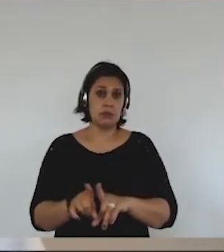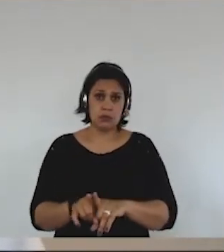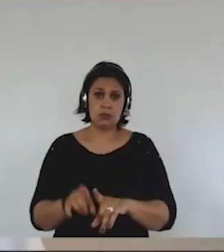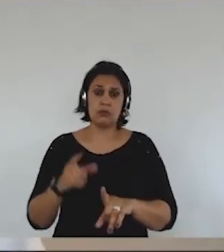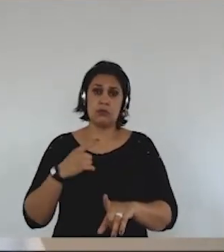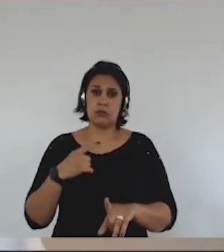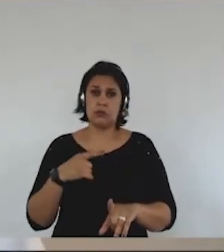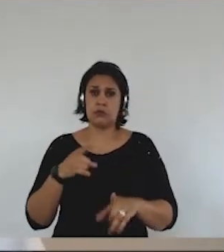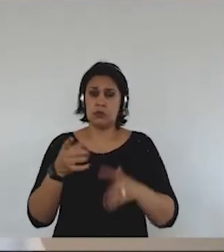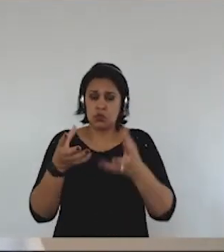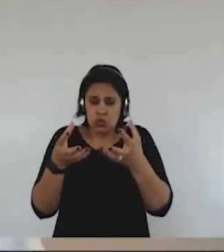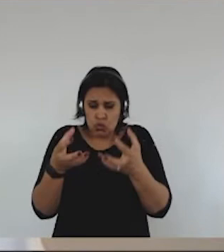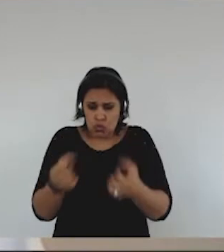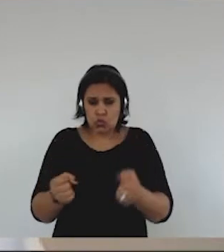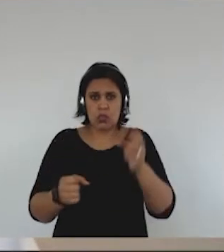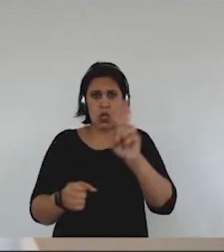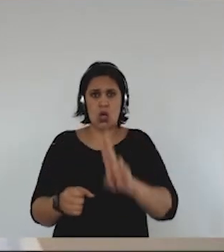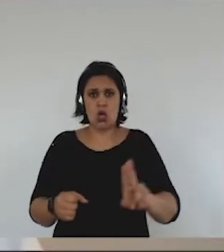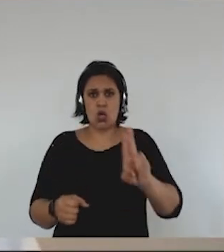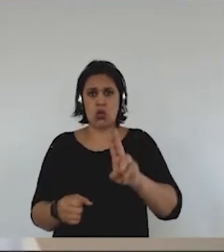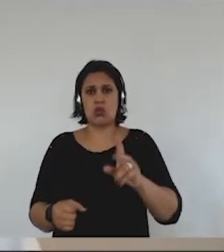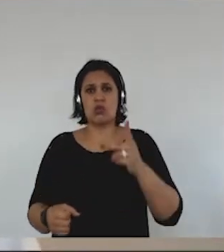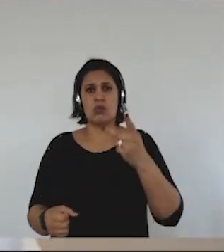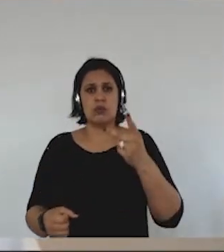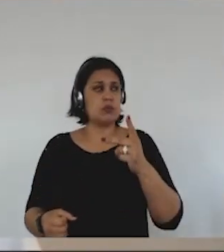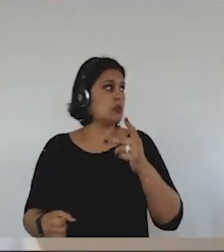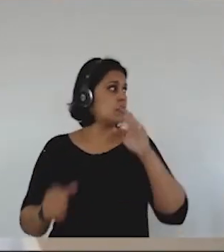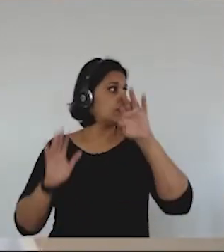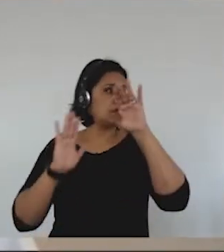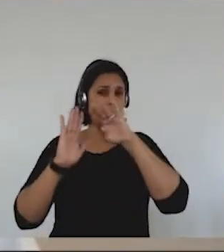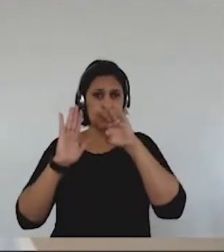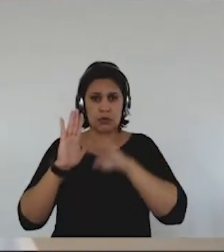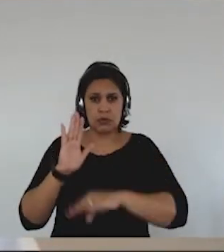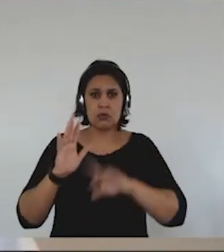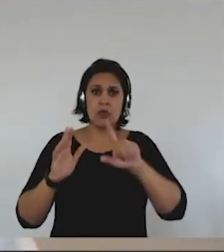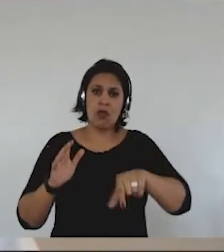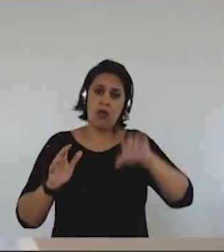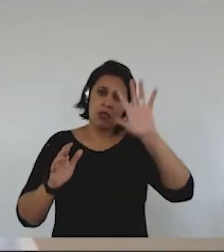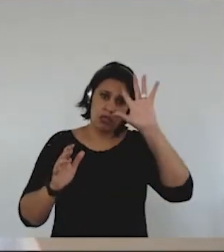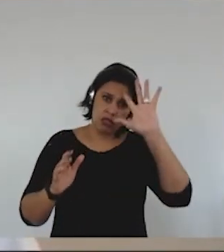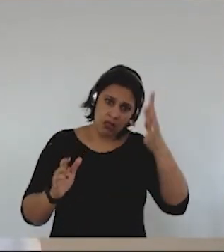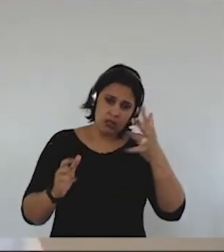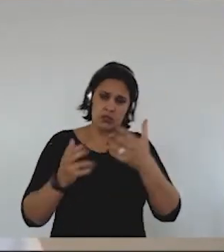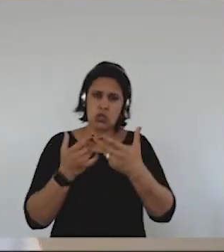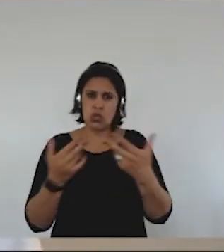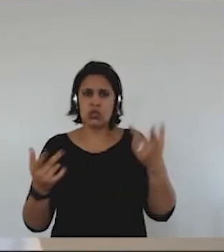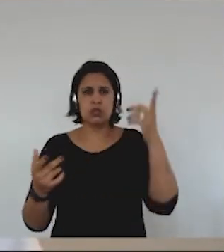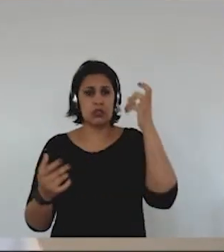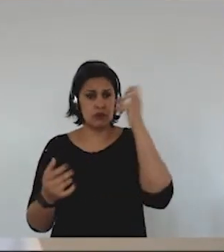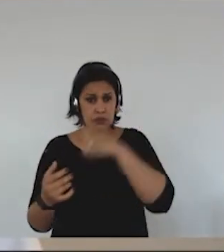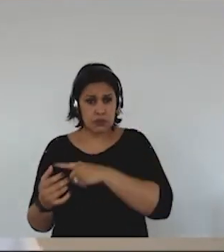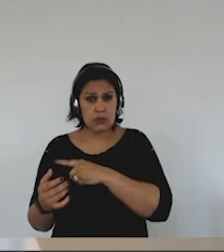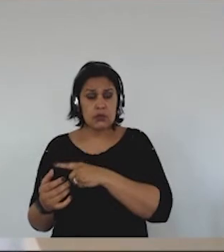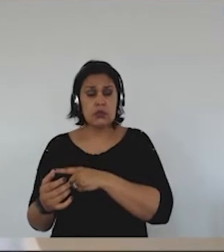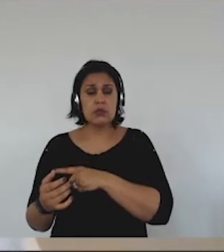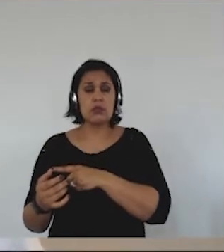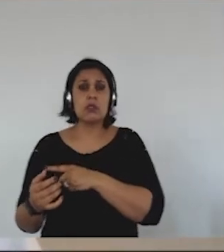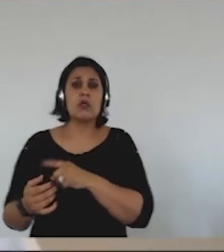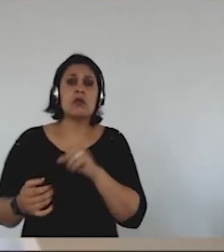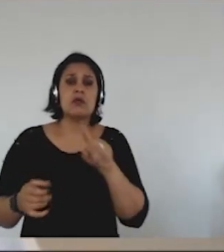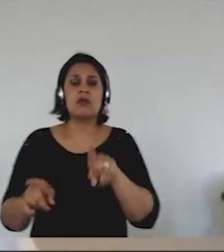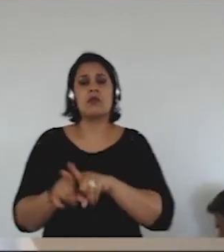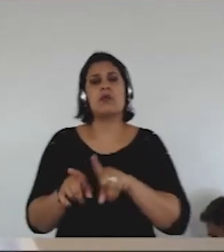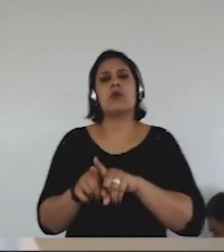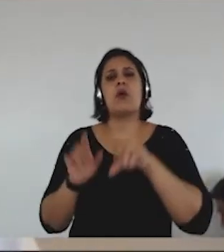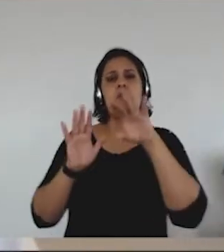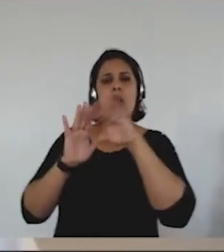uso desses princípios como não só razão de decidir casos difíceis, mas como um padrão de conduta, né, para